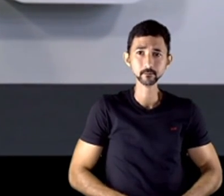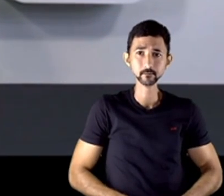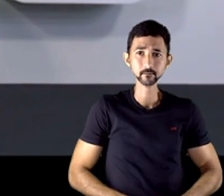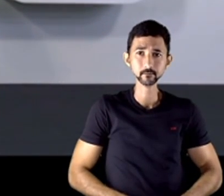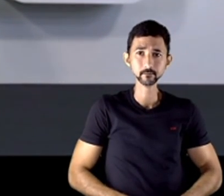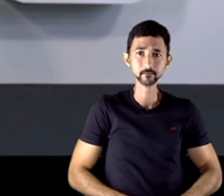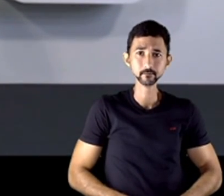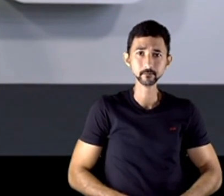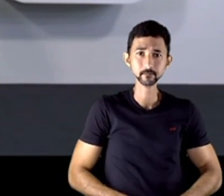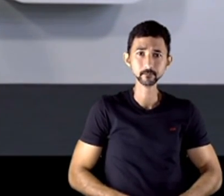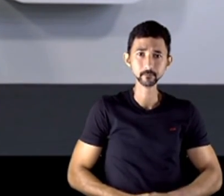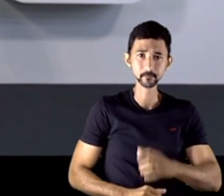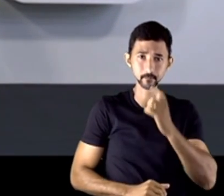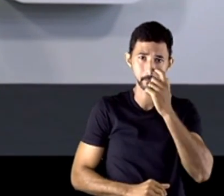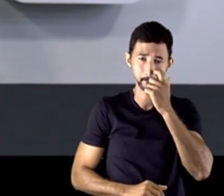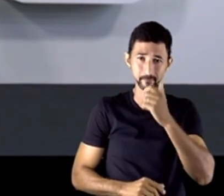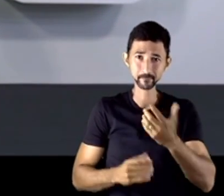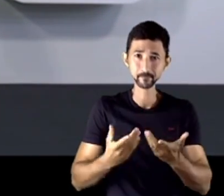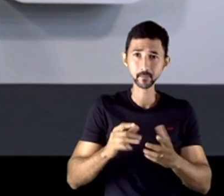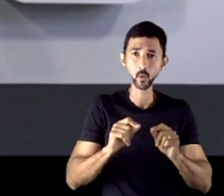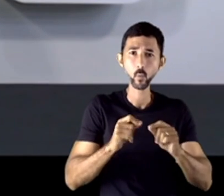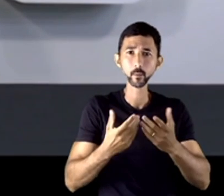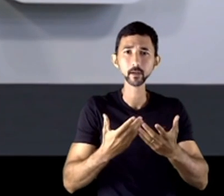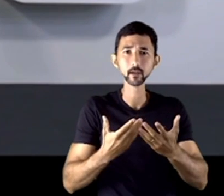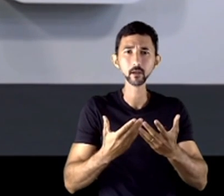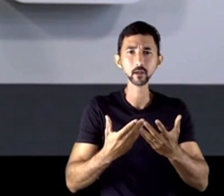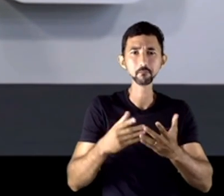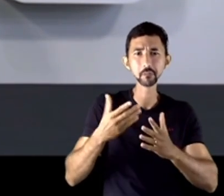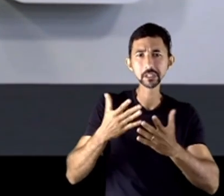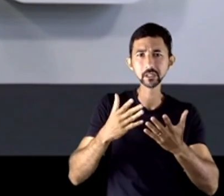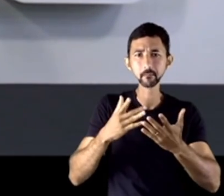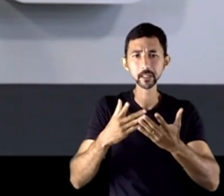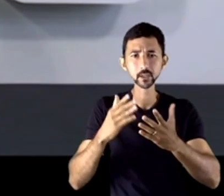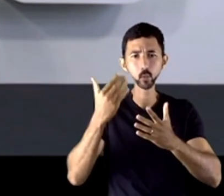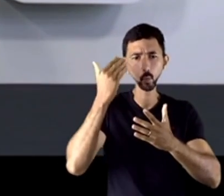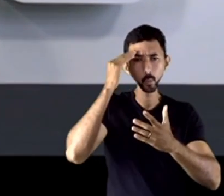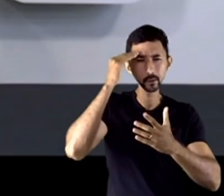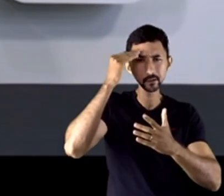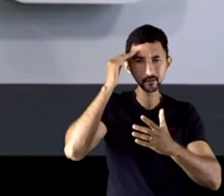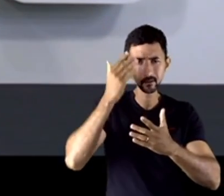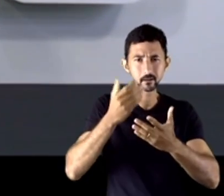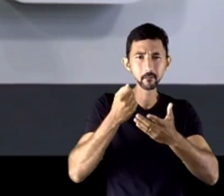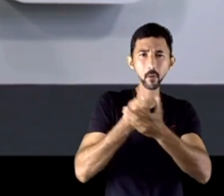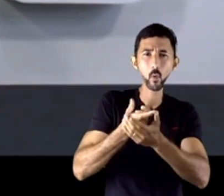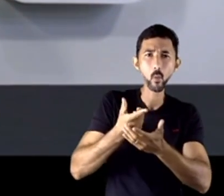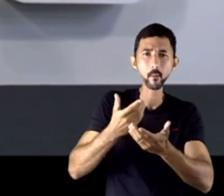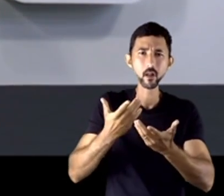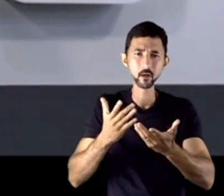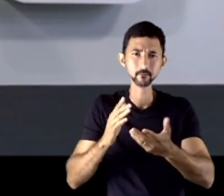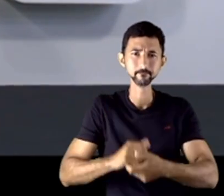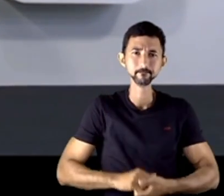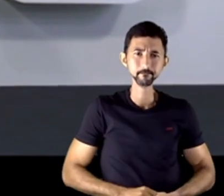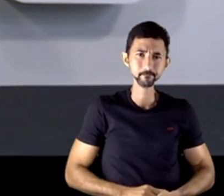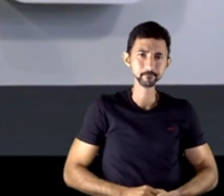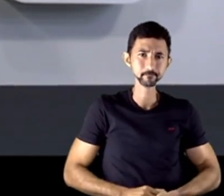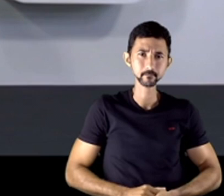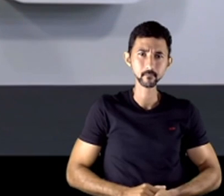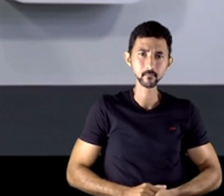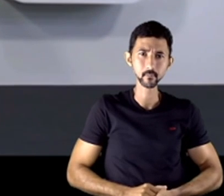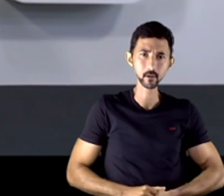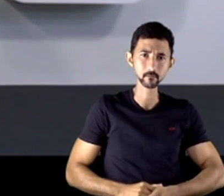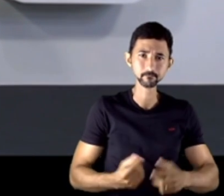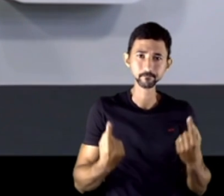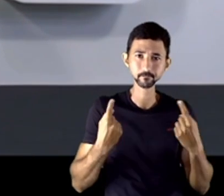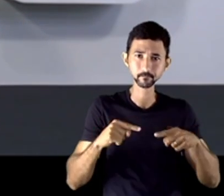da parcela para pagar. Então, fica menos difícil de comprar algo. Então, eu vou